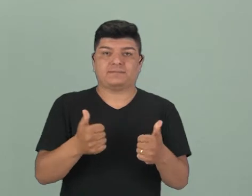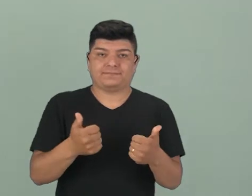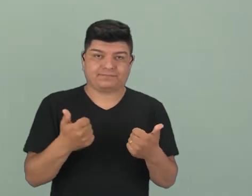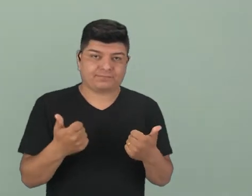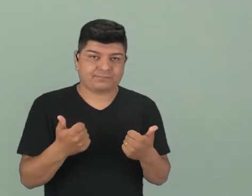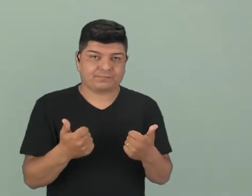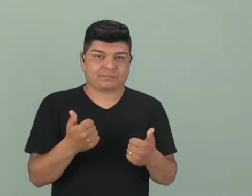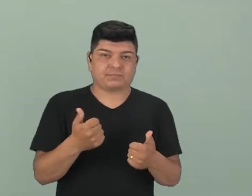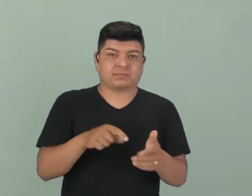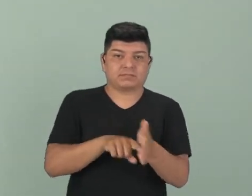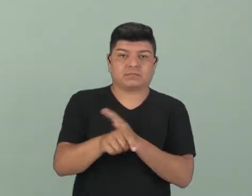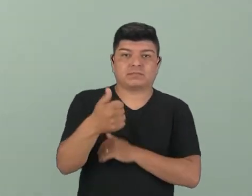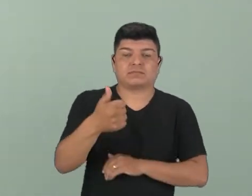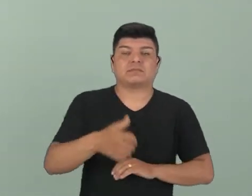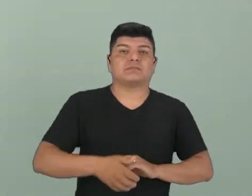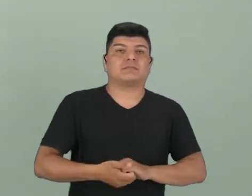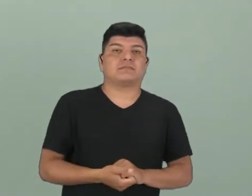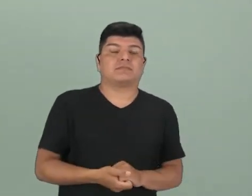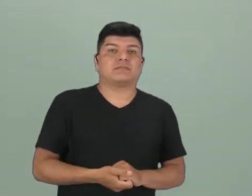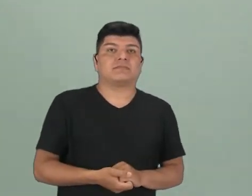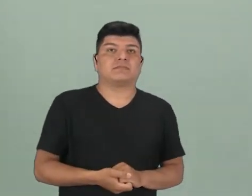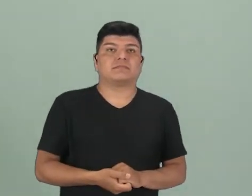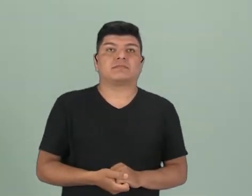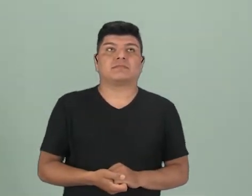aqui. Vamos para a primeira questão.